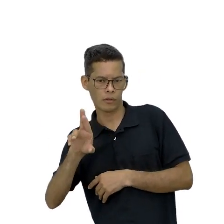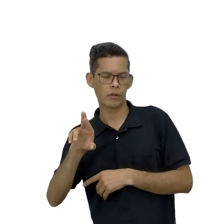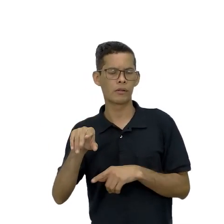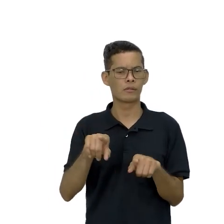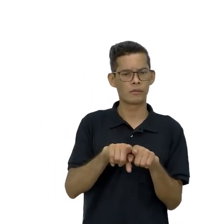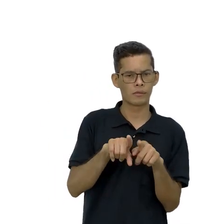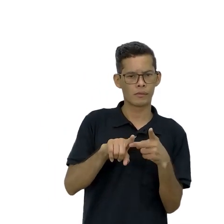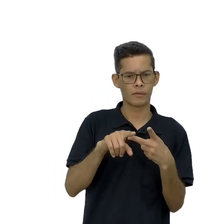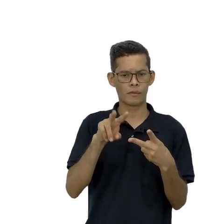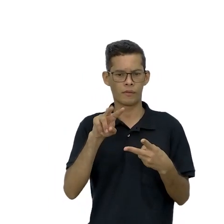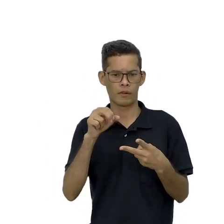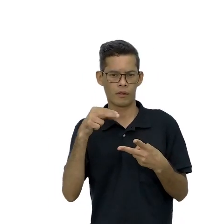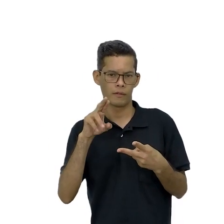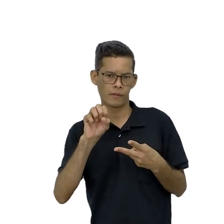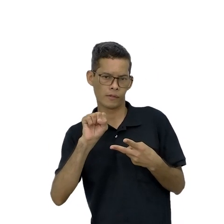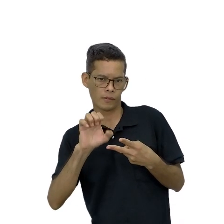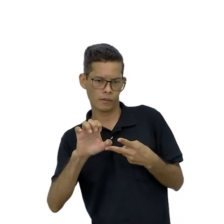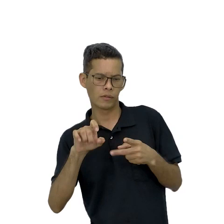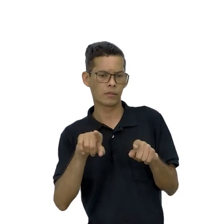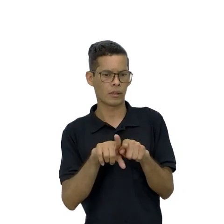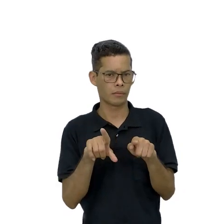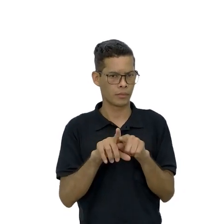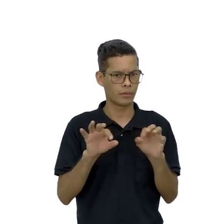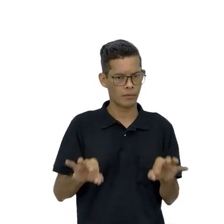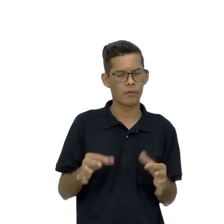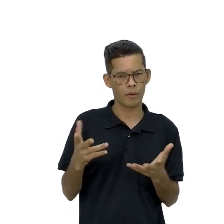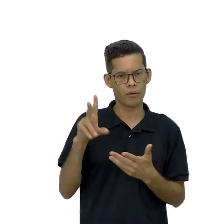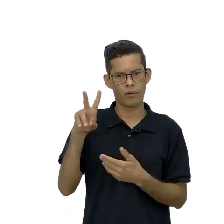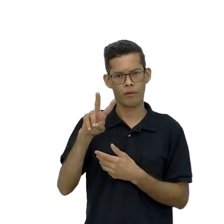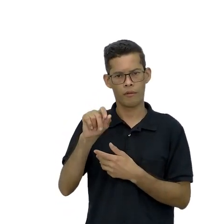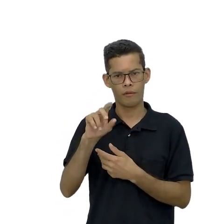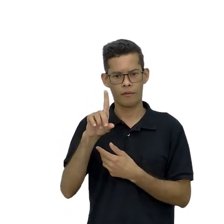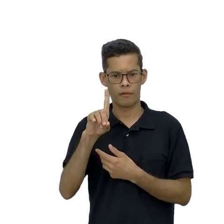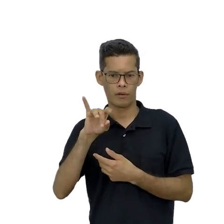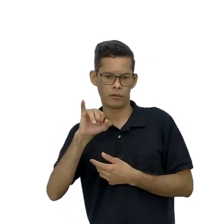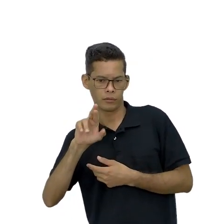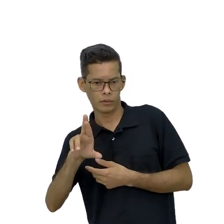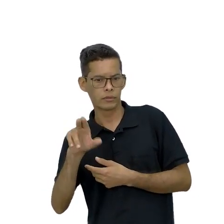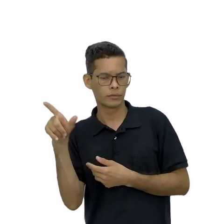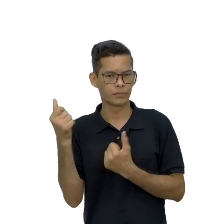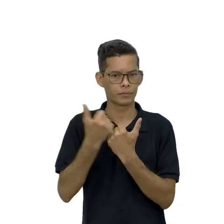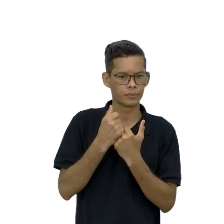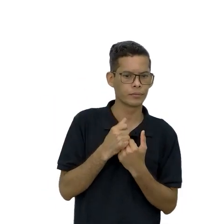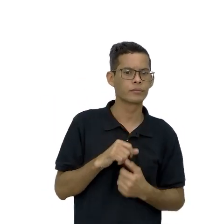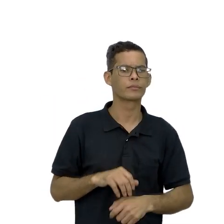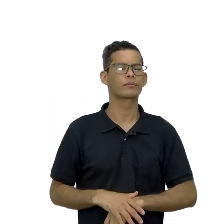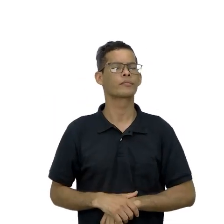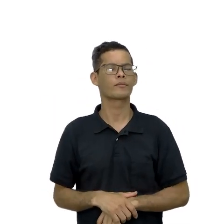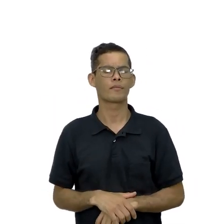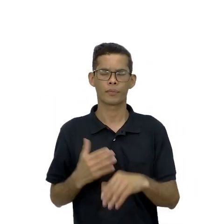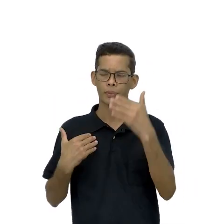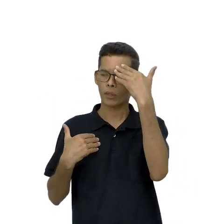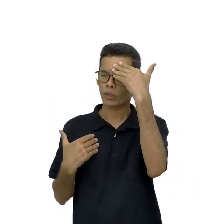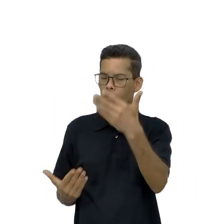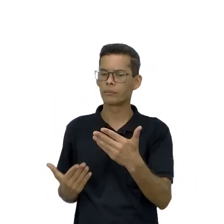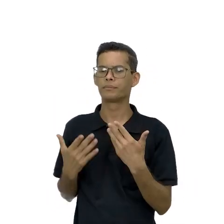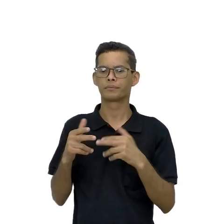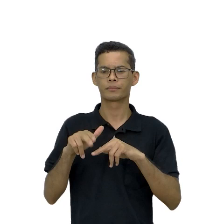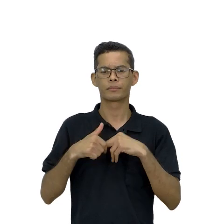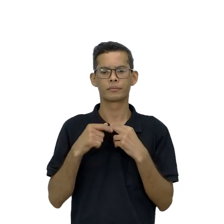bom? Podemos seguir? Agora, professor, é com você mesmo. Bom, Márcia, agradecido